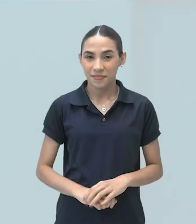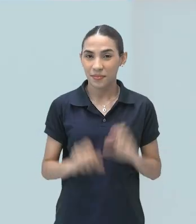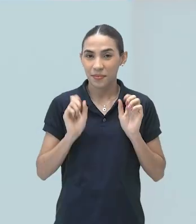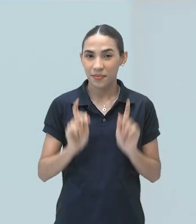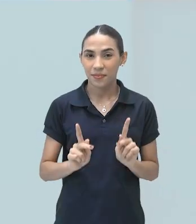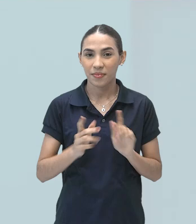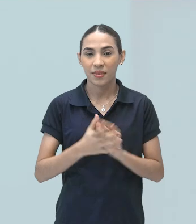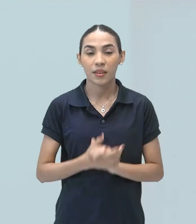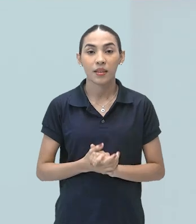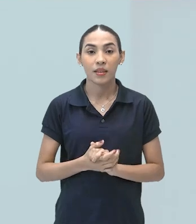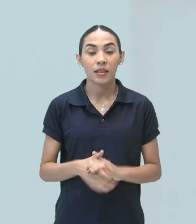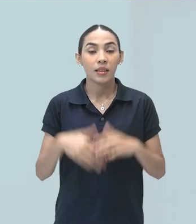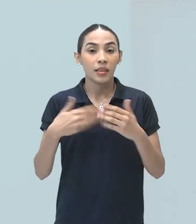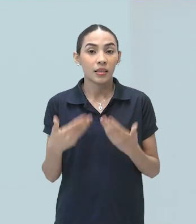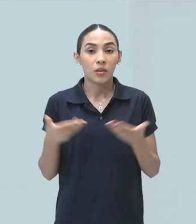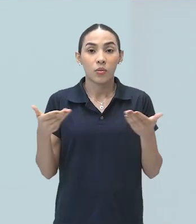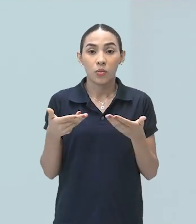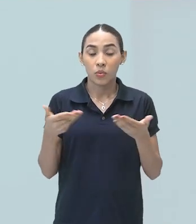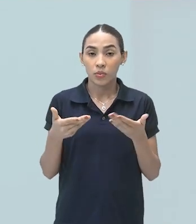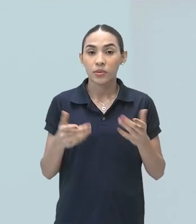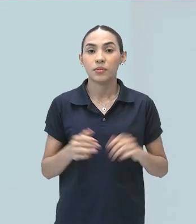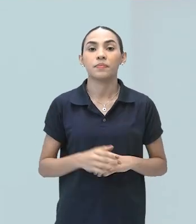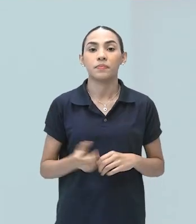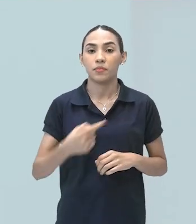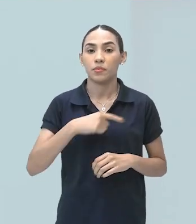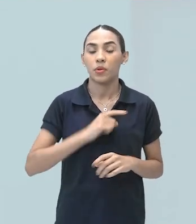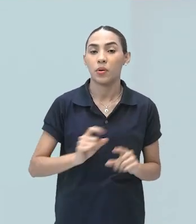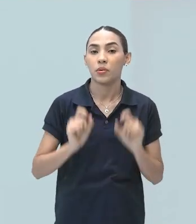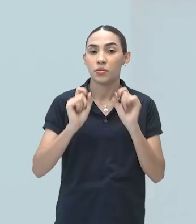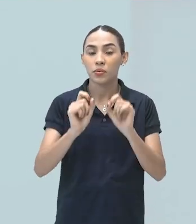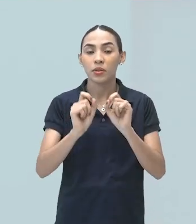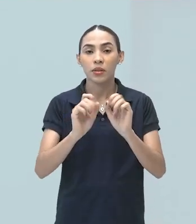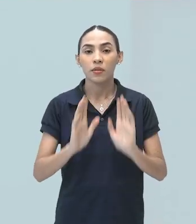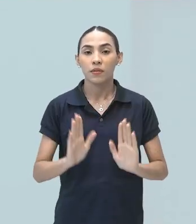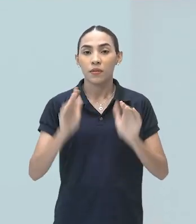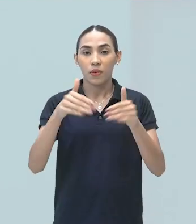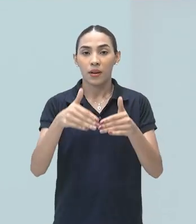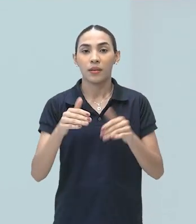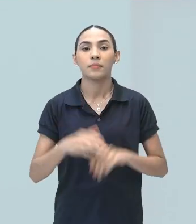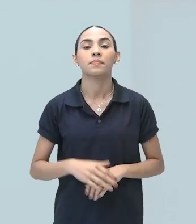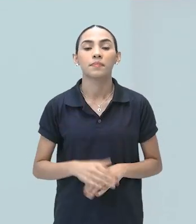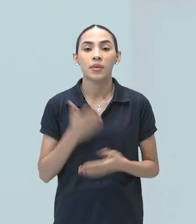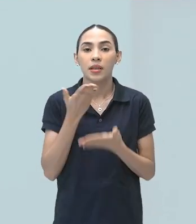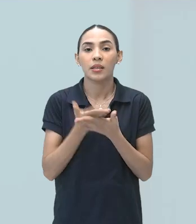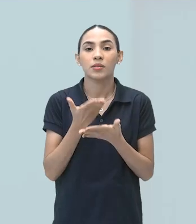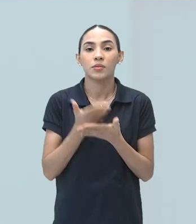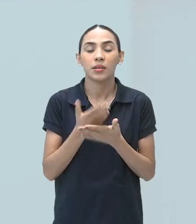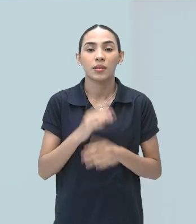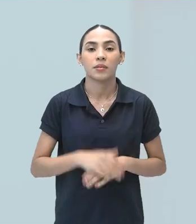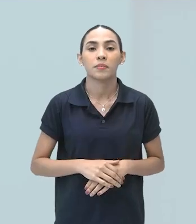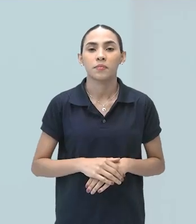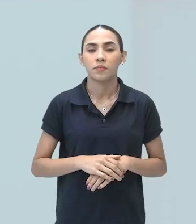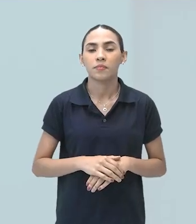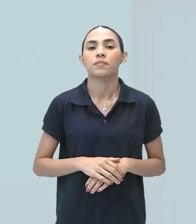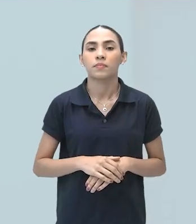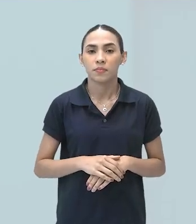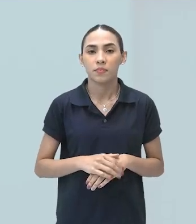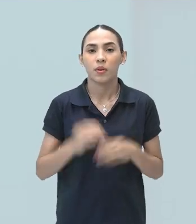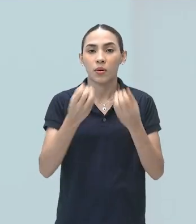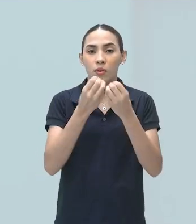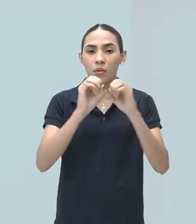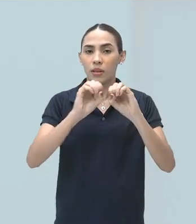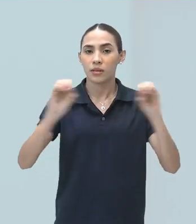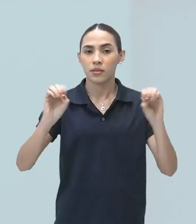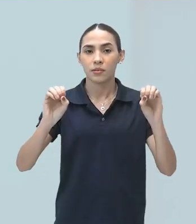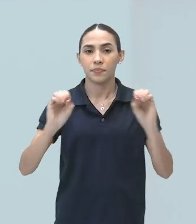Muito bem. Neste momento de revisão, nós vamos nos dedicar a estudar uma parte da